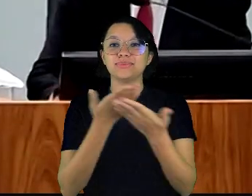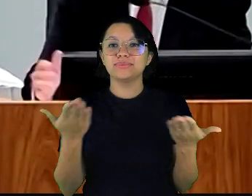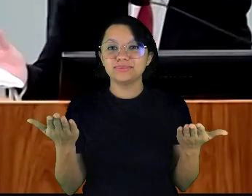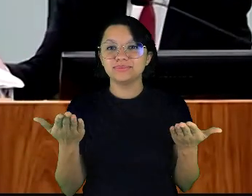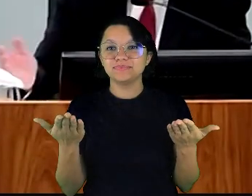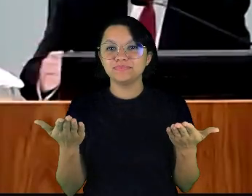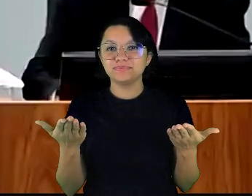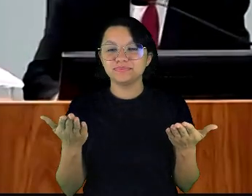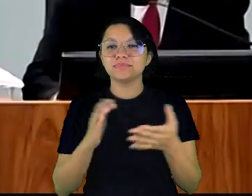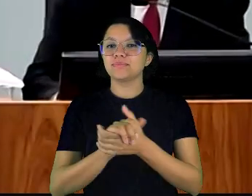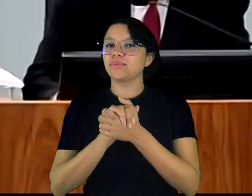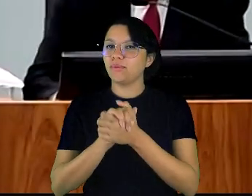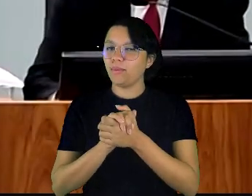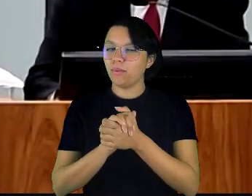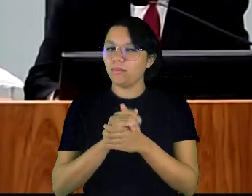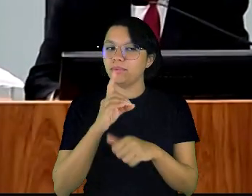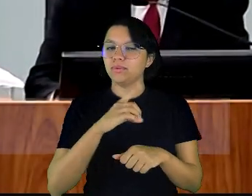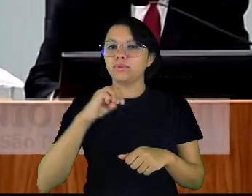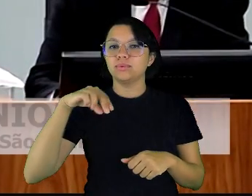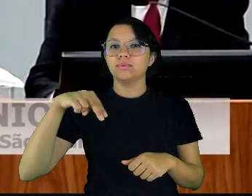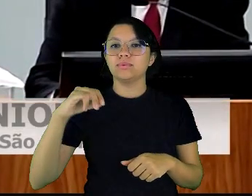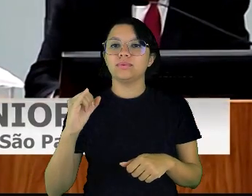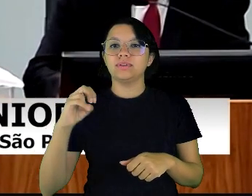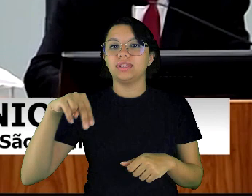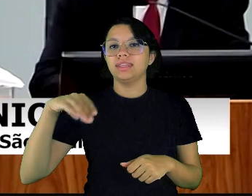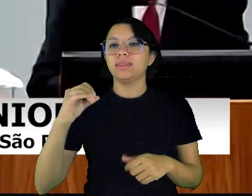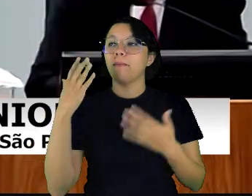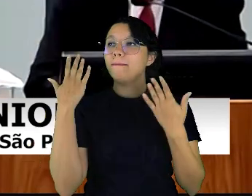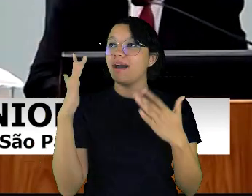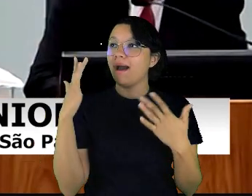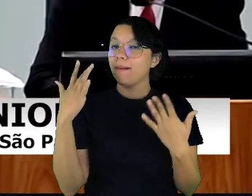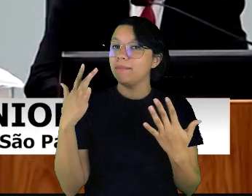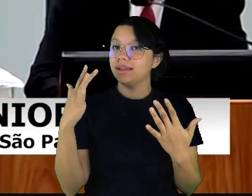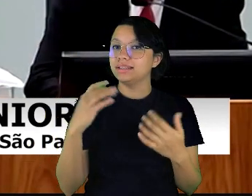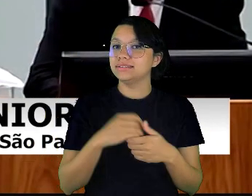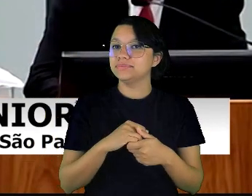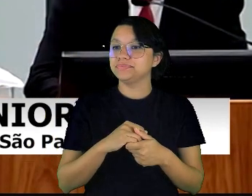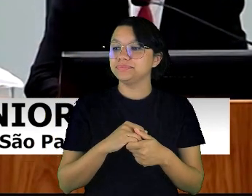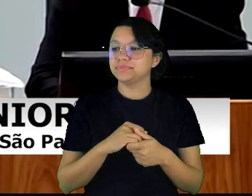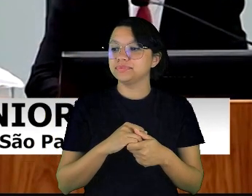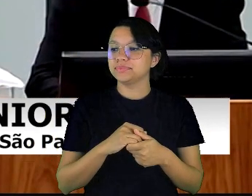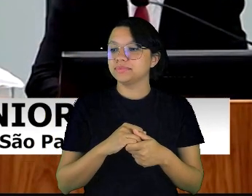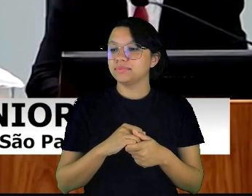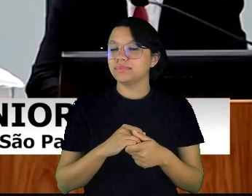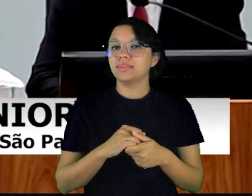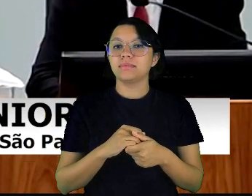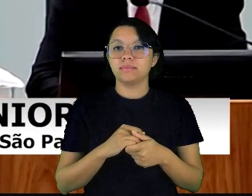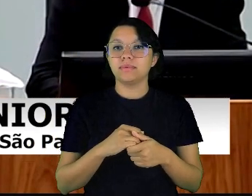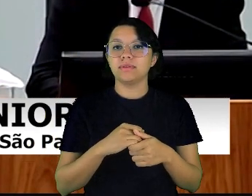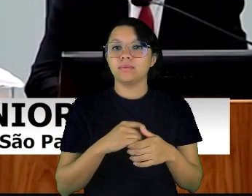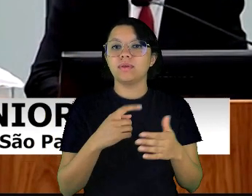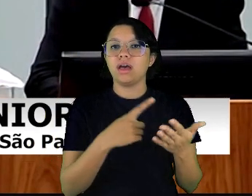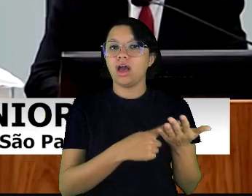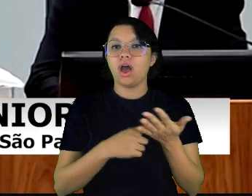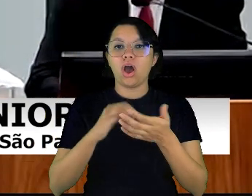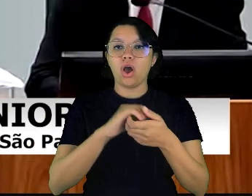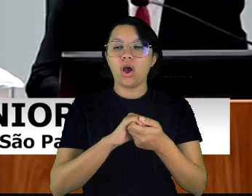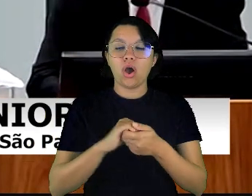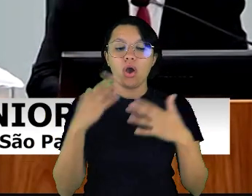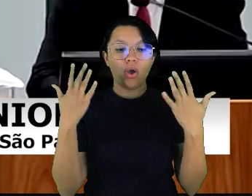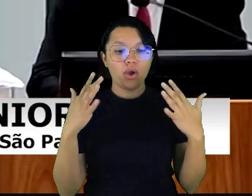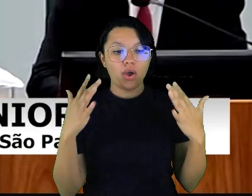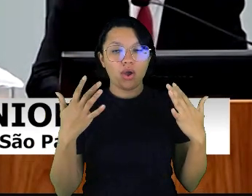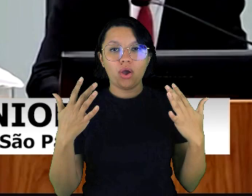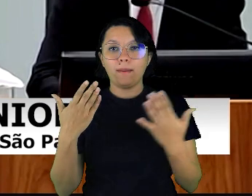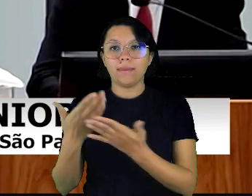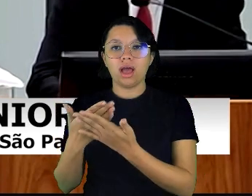cumprimento o doutor Nino e já parabenizo pelo acordo celebrado entre as escolas, né? Isso é muito bom,